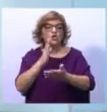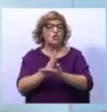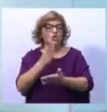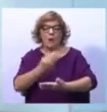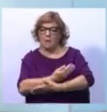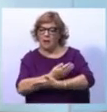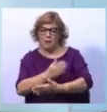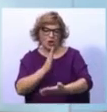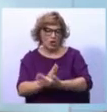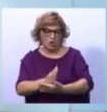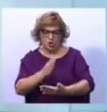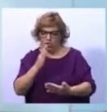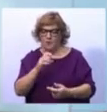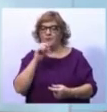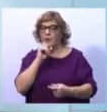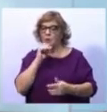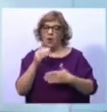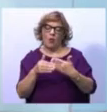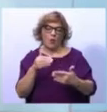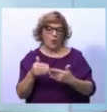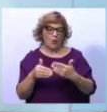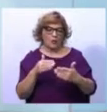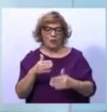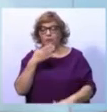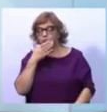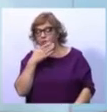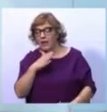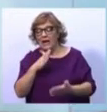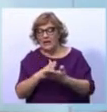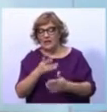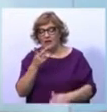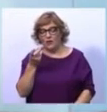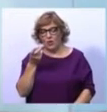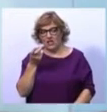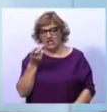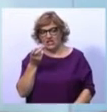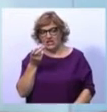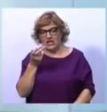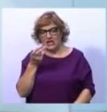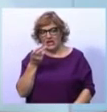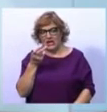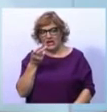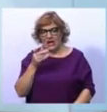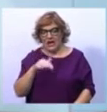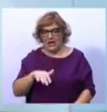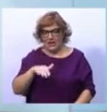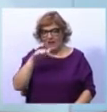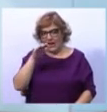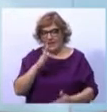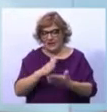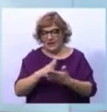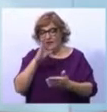do bebê e que possa continuar pelo menos até aos 2 anos, ou mais, se aquela mãe e o bebê assim o